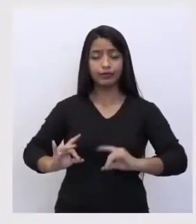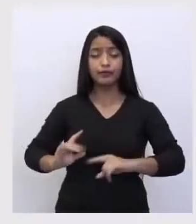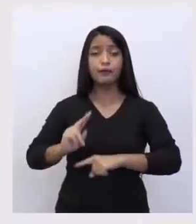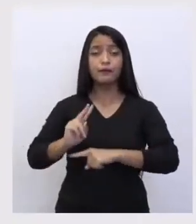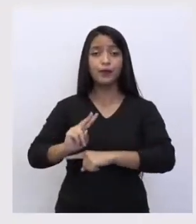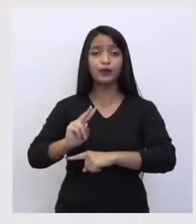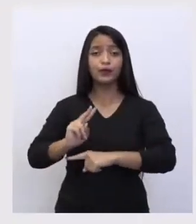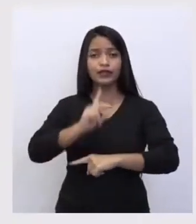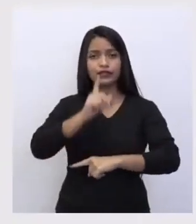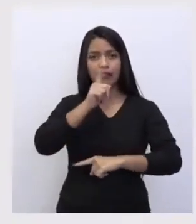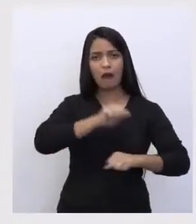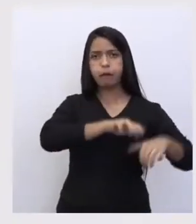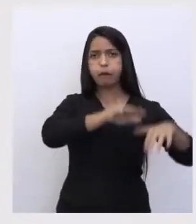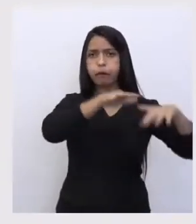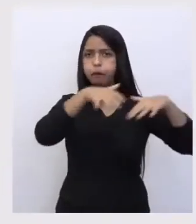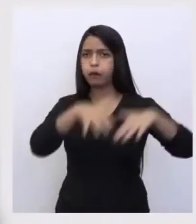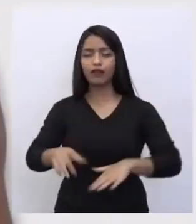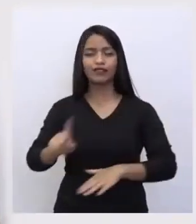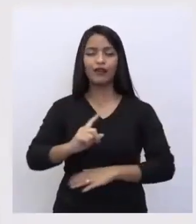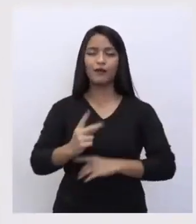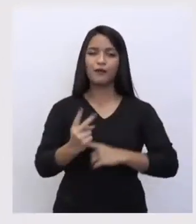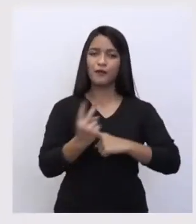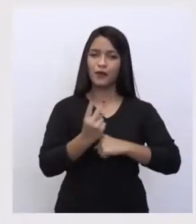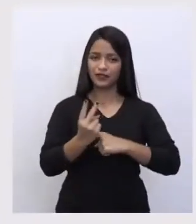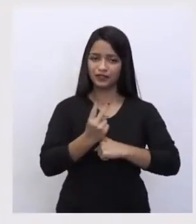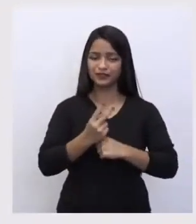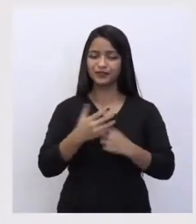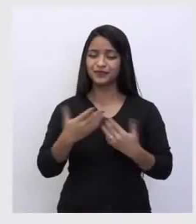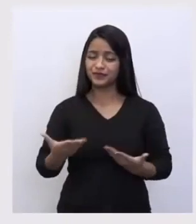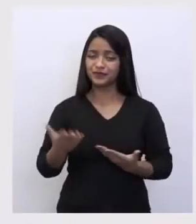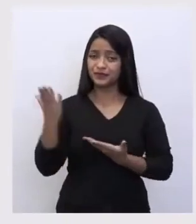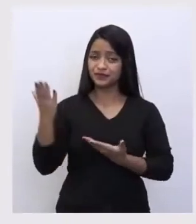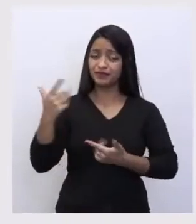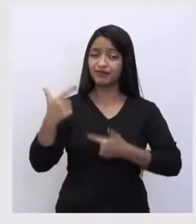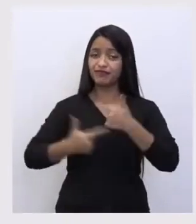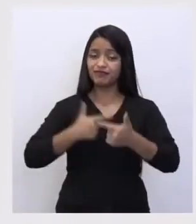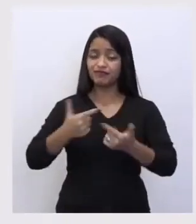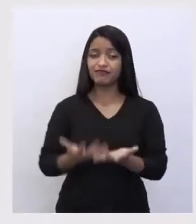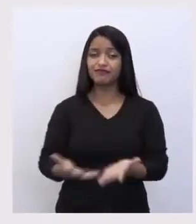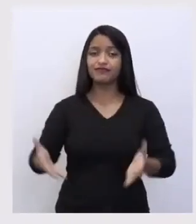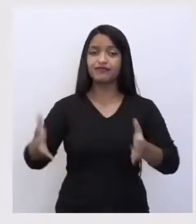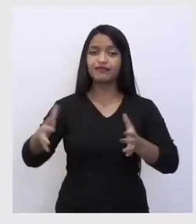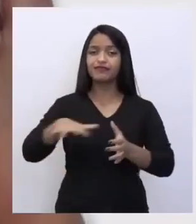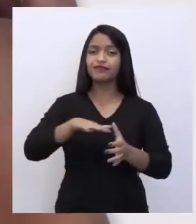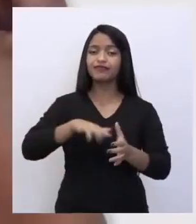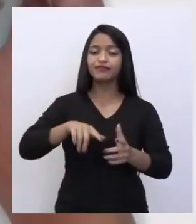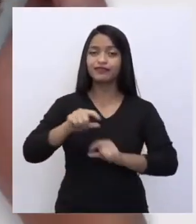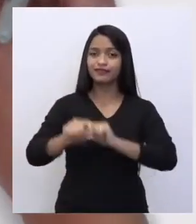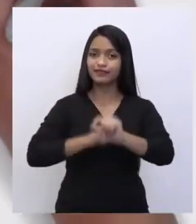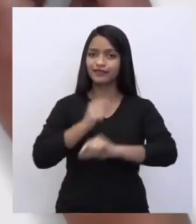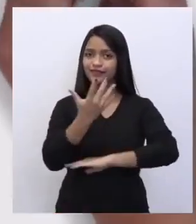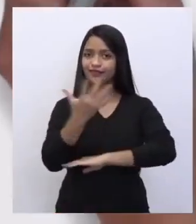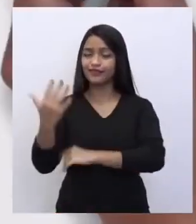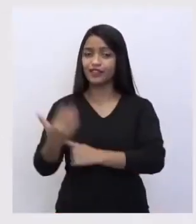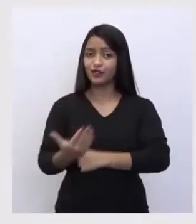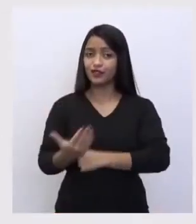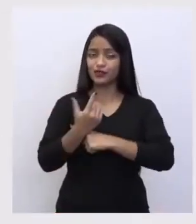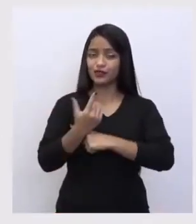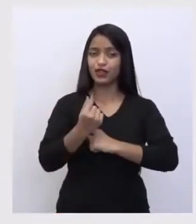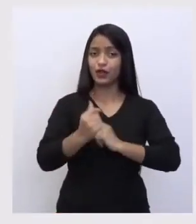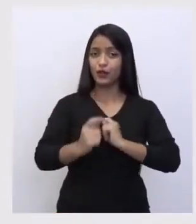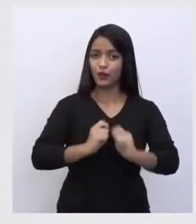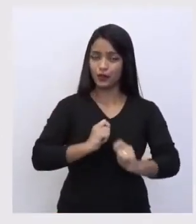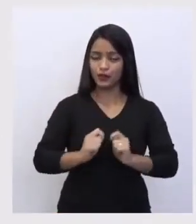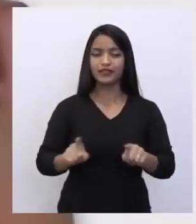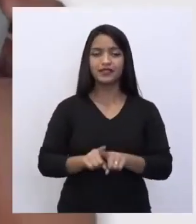serviços ecossistêmicos são as contribuições diretas e indiretas da natureza à economia e ao